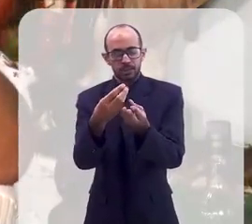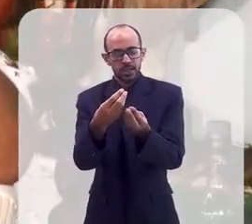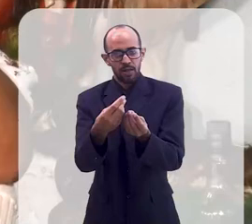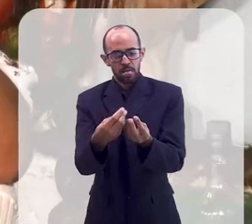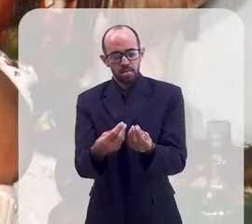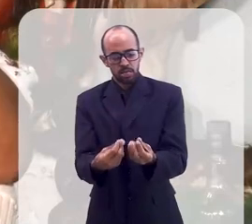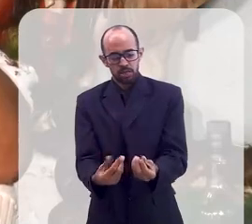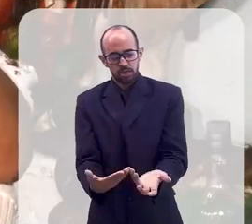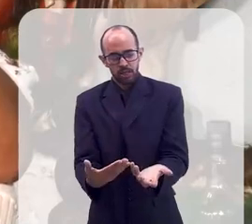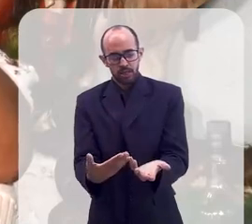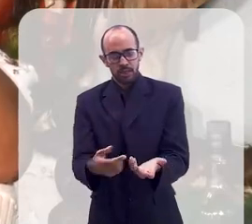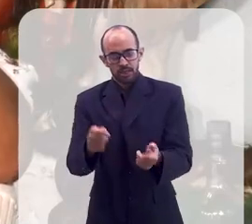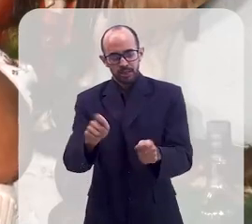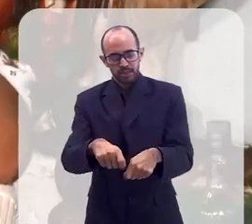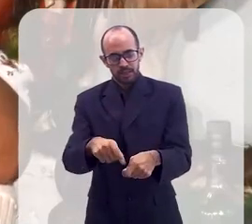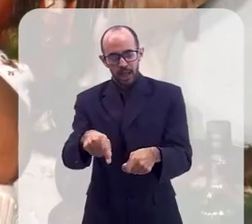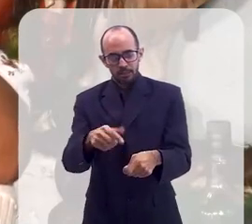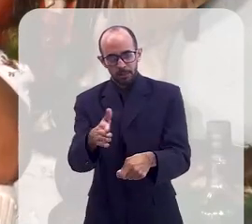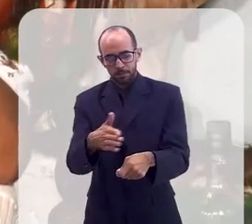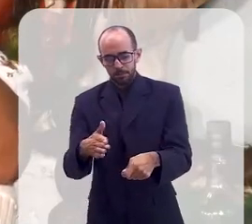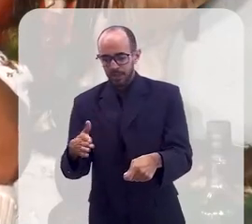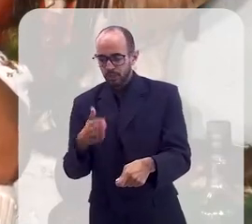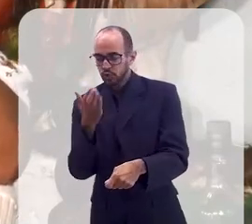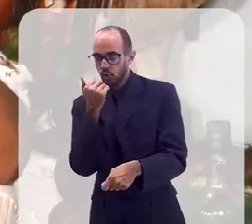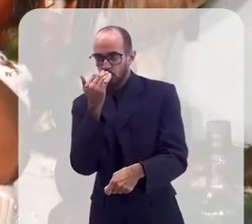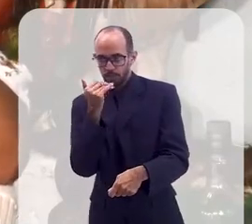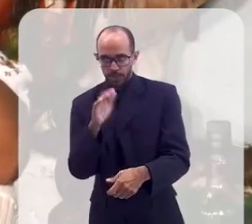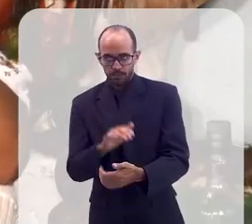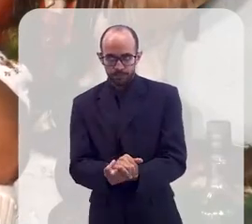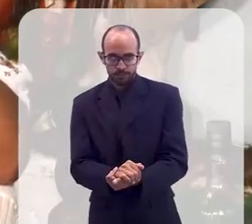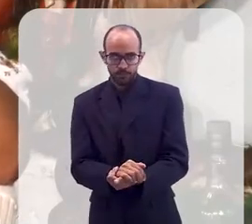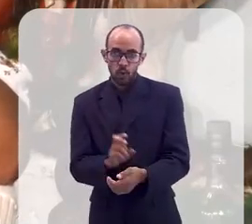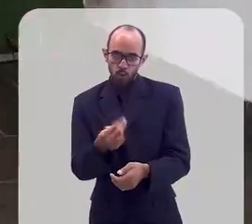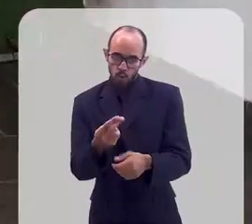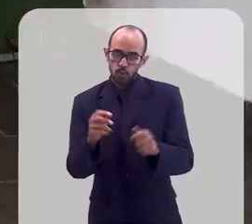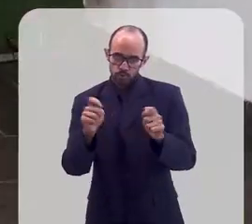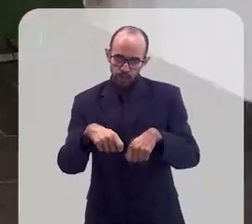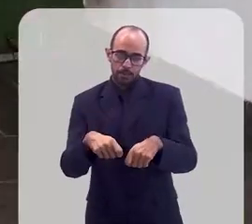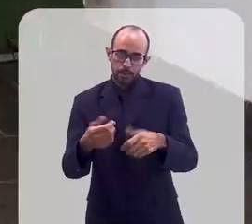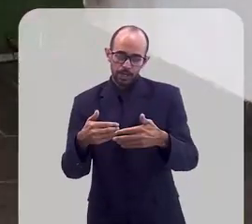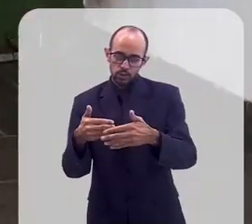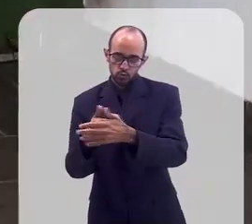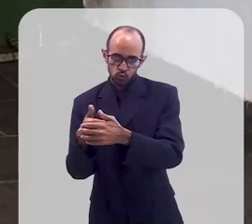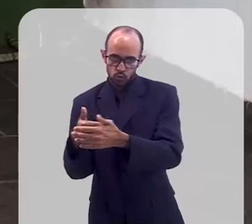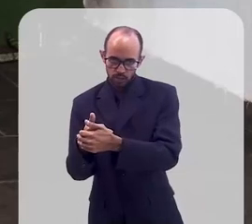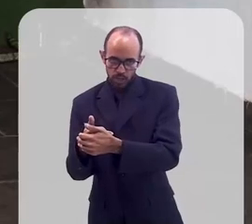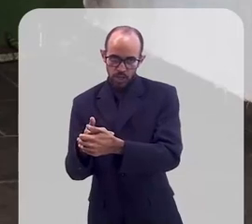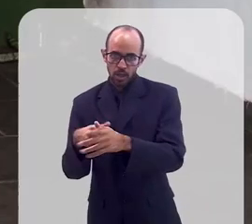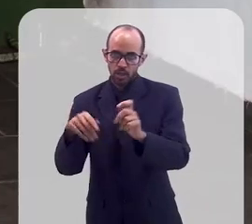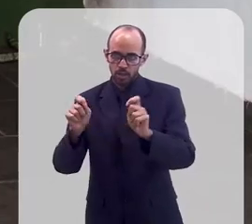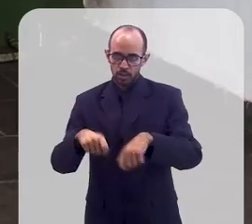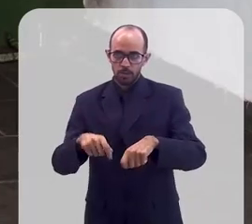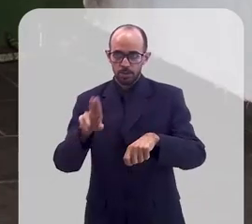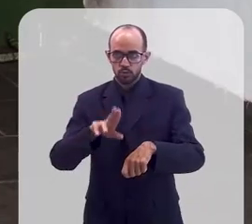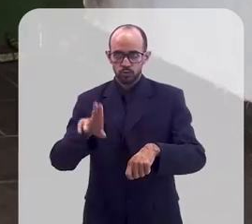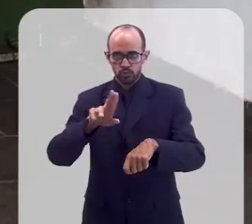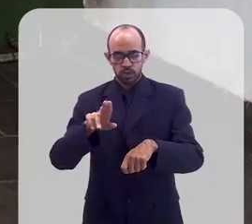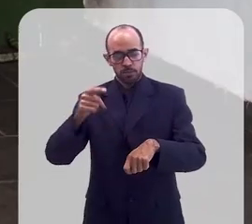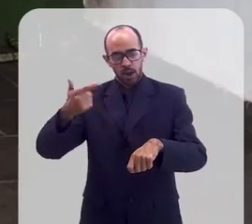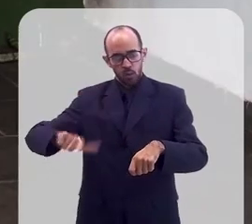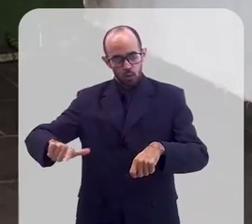ela se transforma em comida para peixes, isso? Comida, abrigo, né? Vai